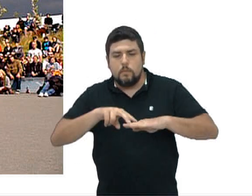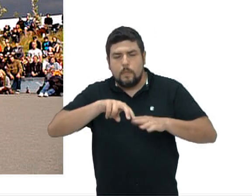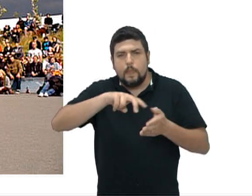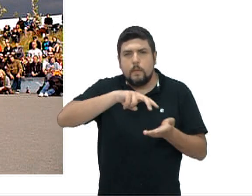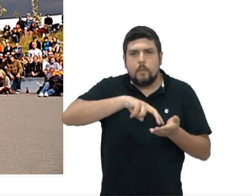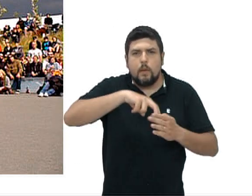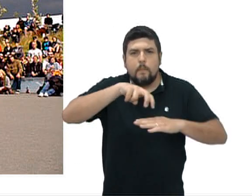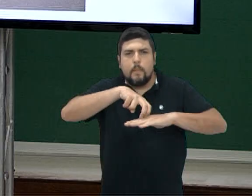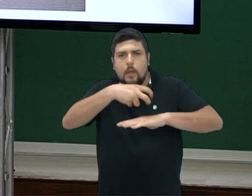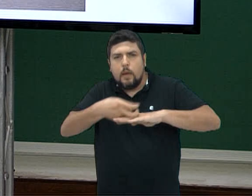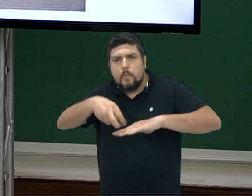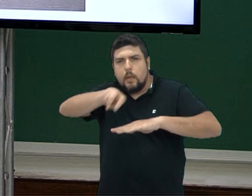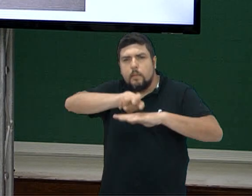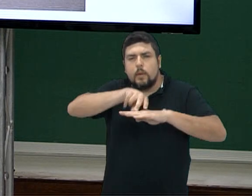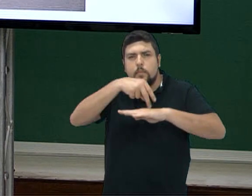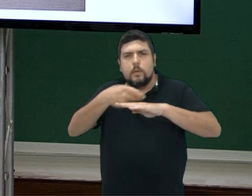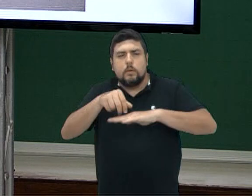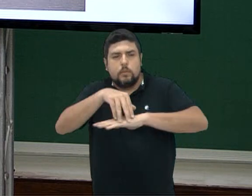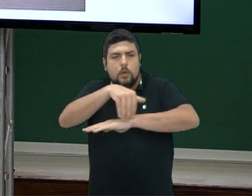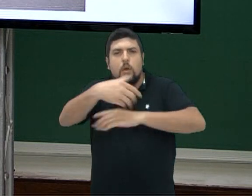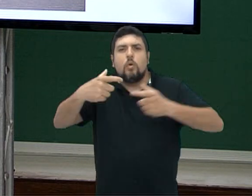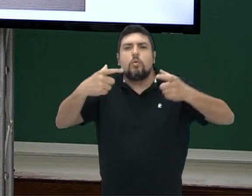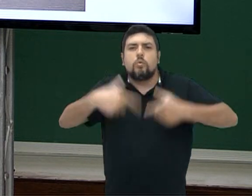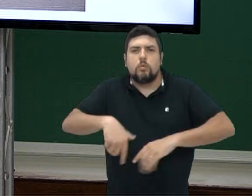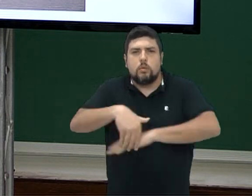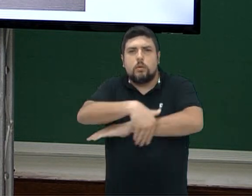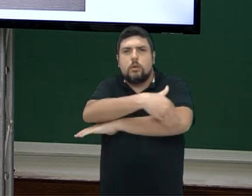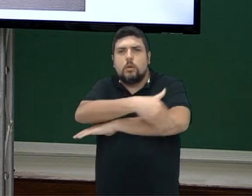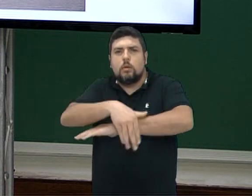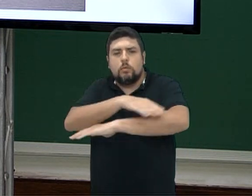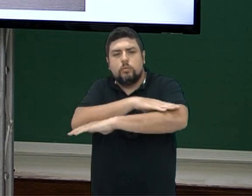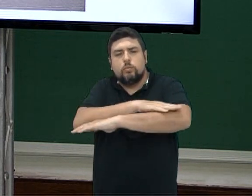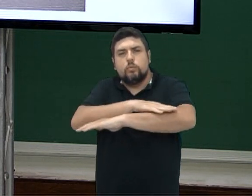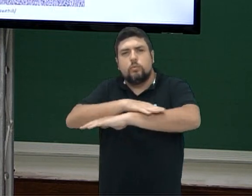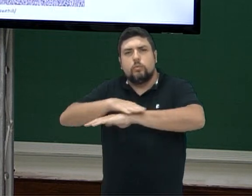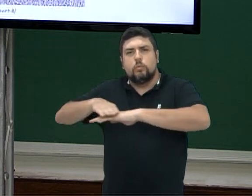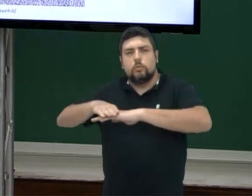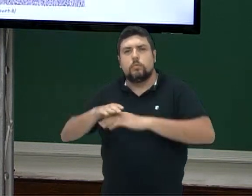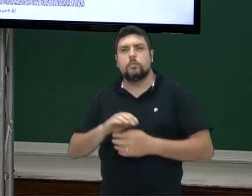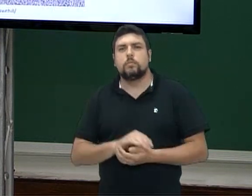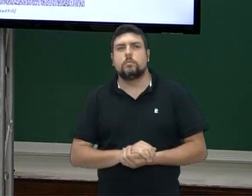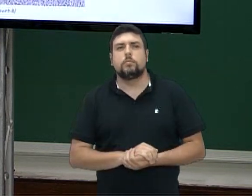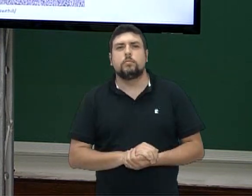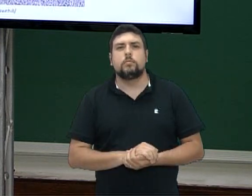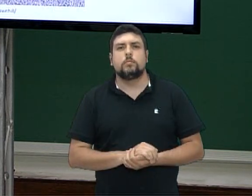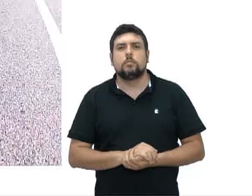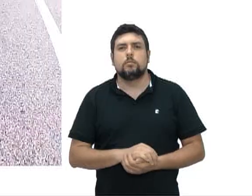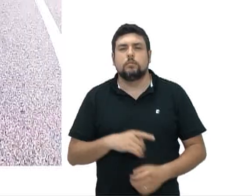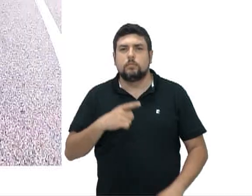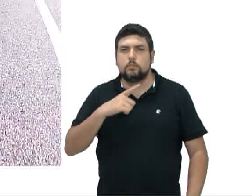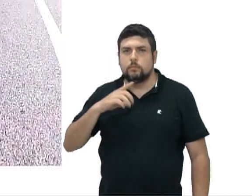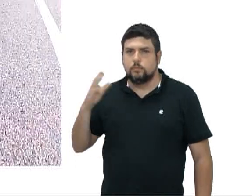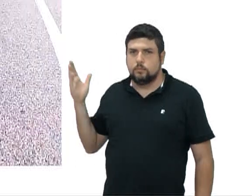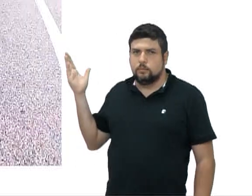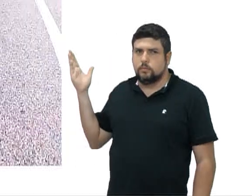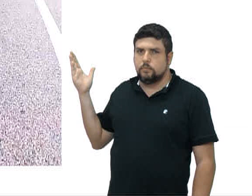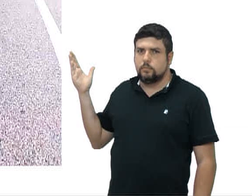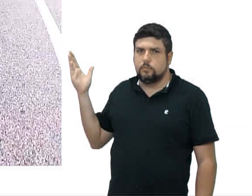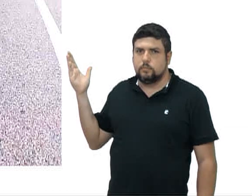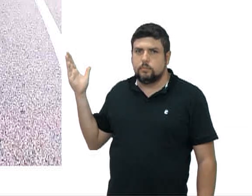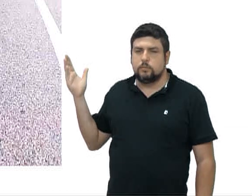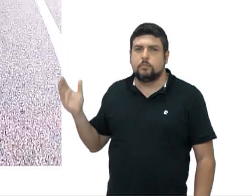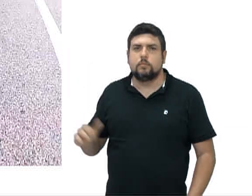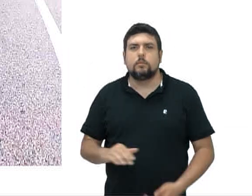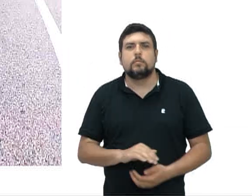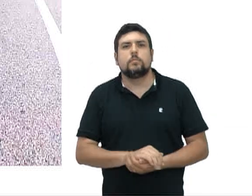acontecem basicamente em um ambiente só. Nós temos o downhill, e aí o downhill